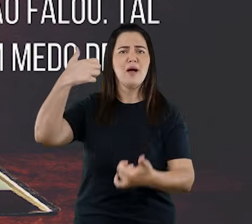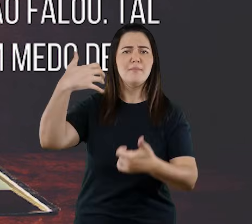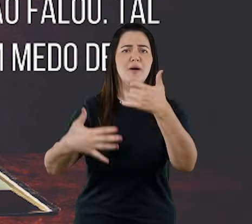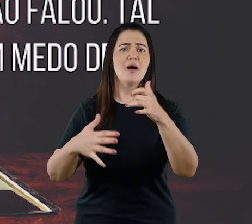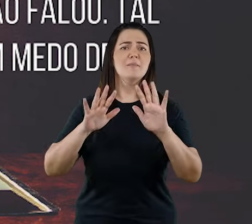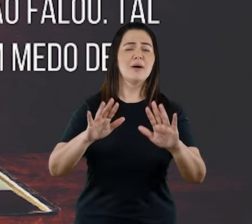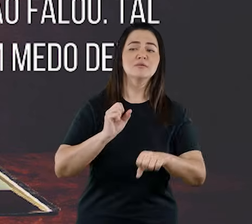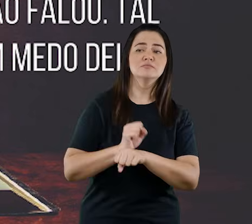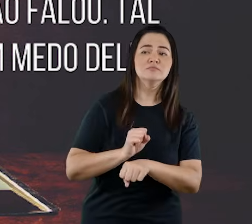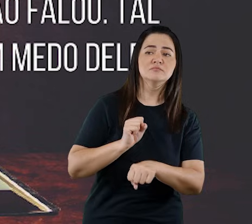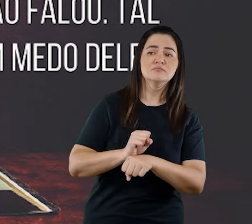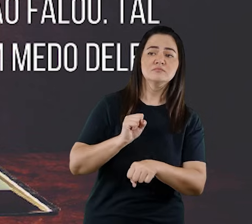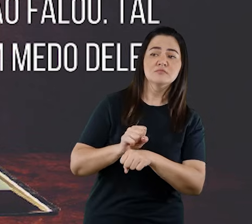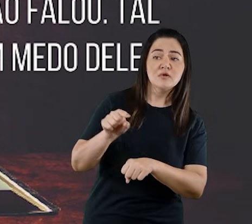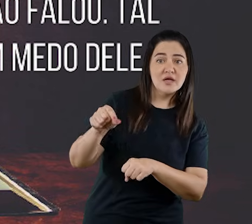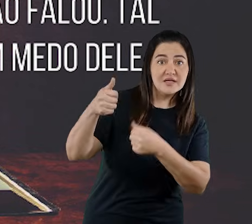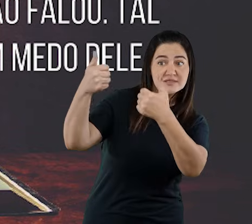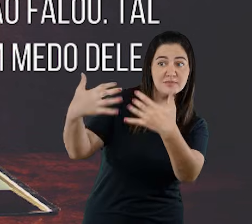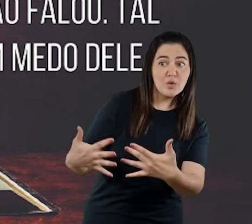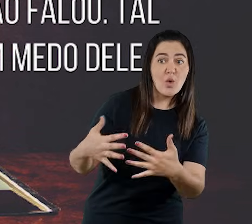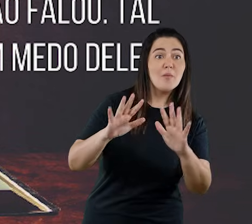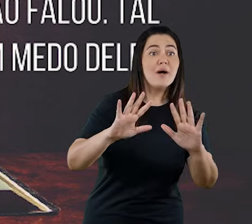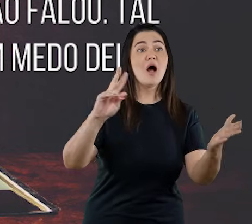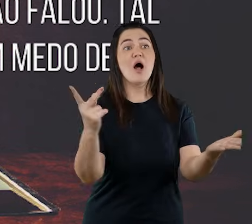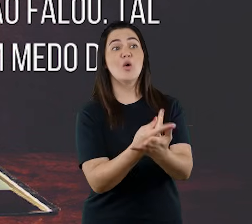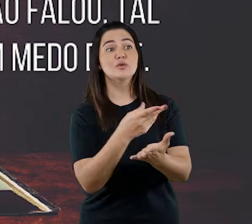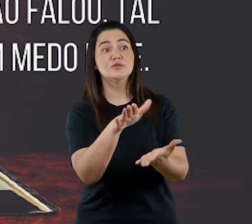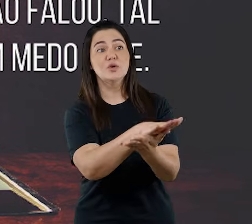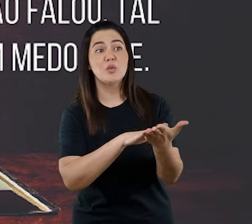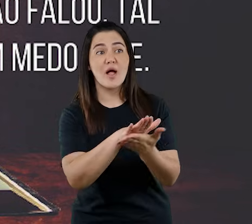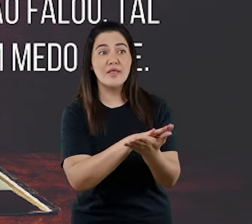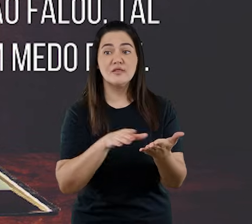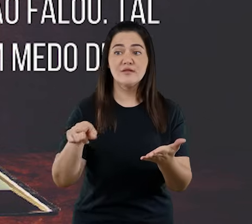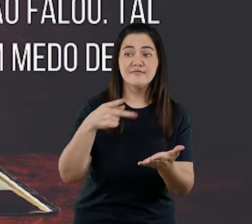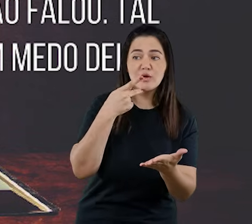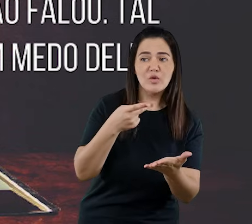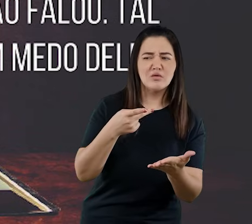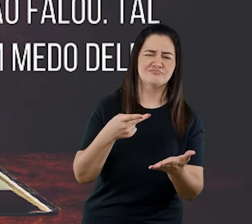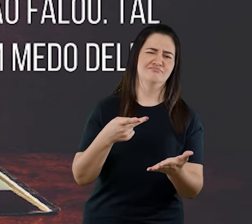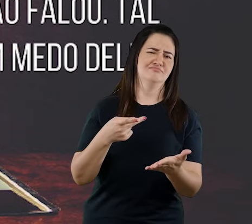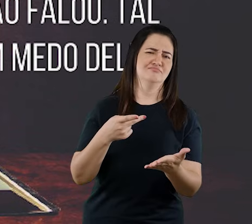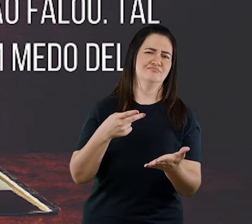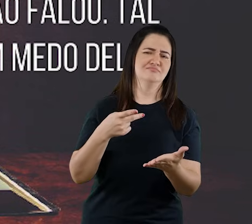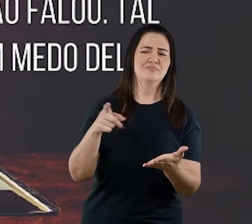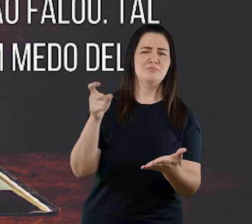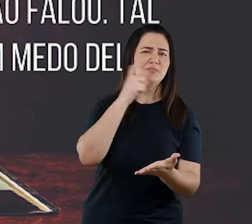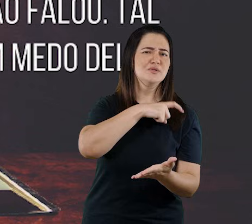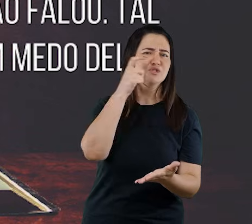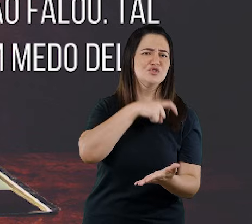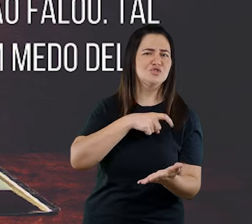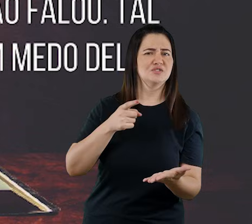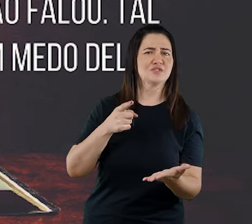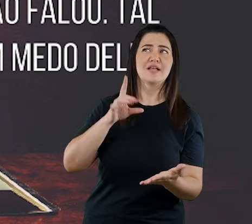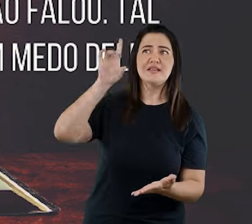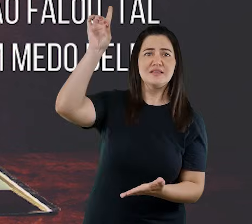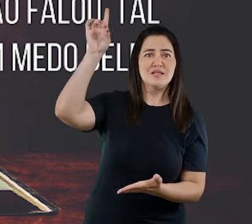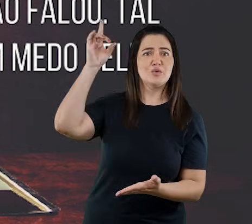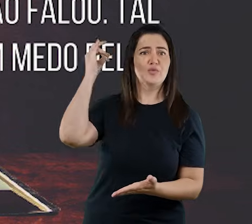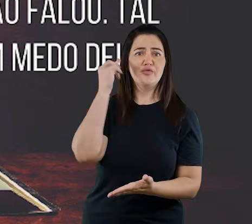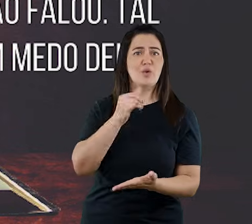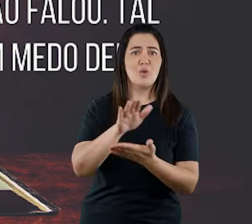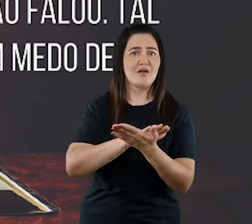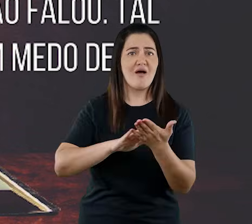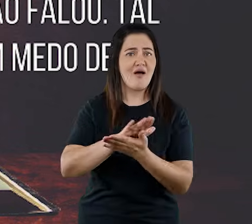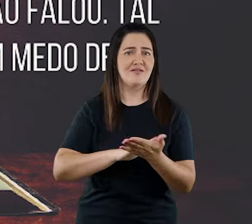ele profetizou, esta é uma palavra que o Senhor não falou. Tal profeta falou isso com